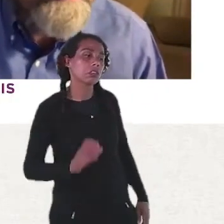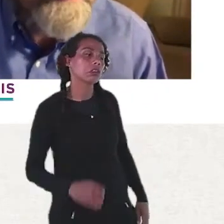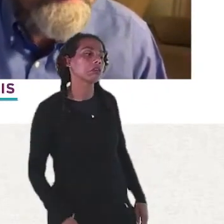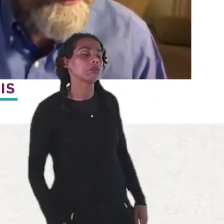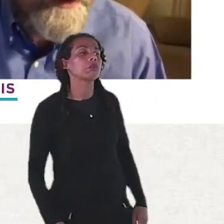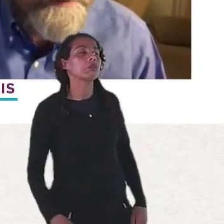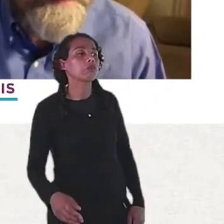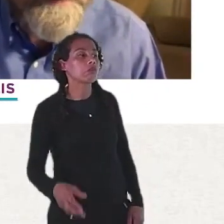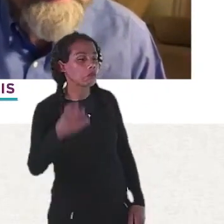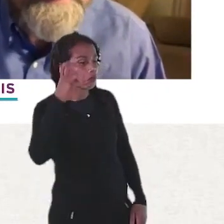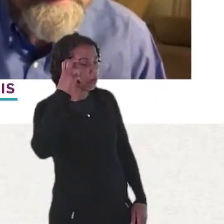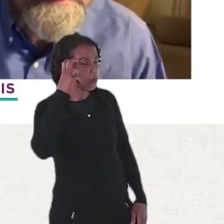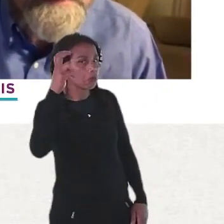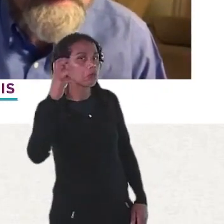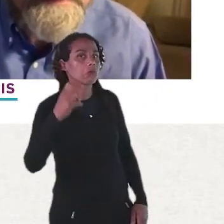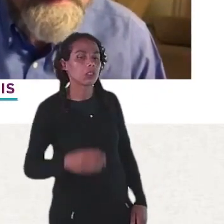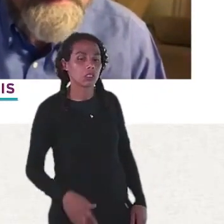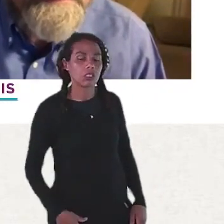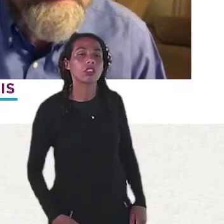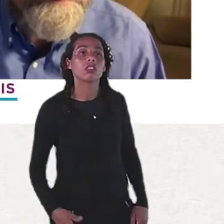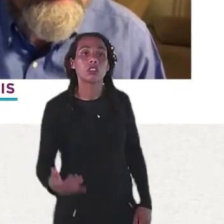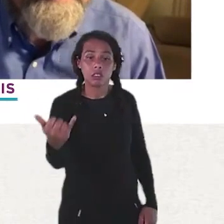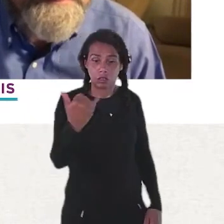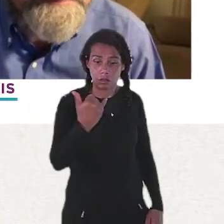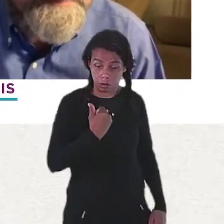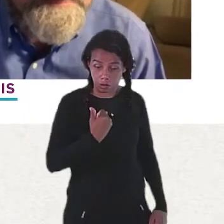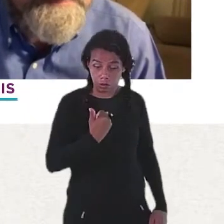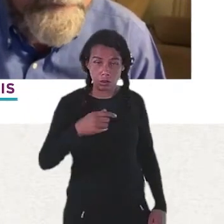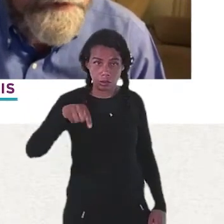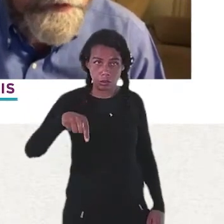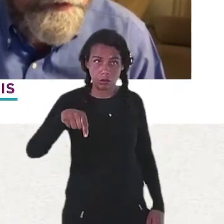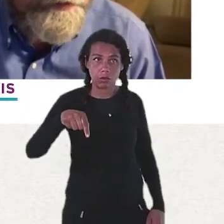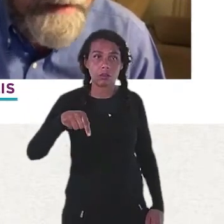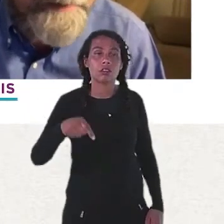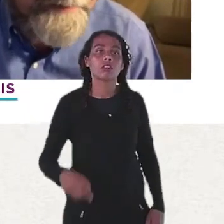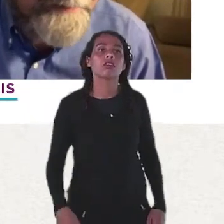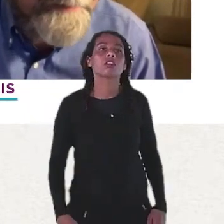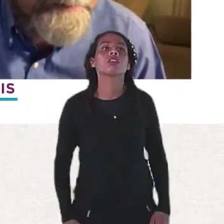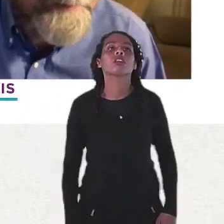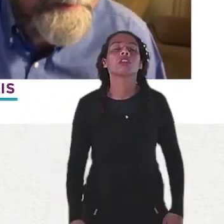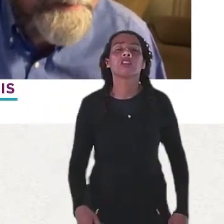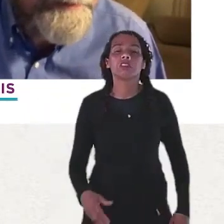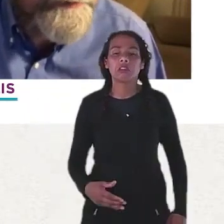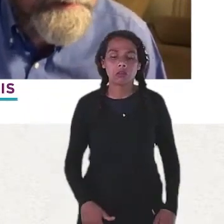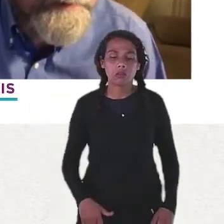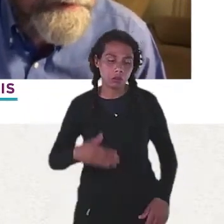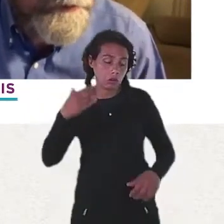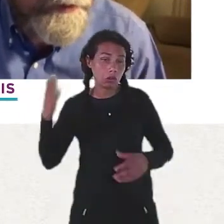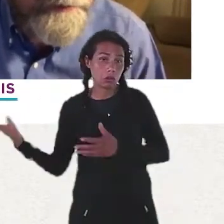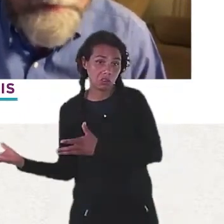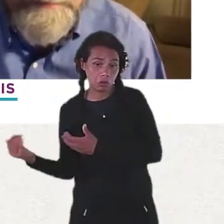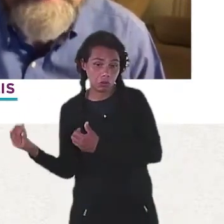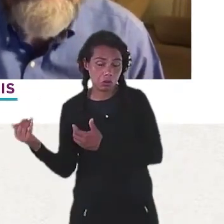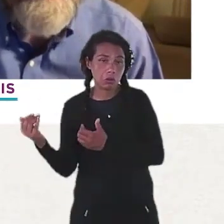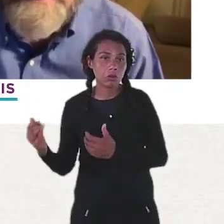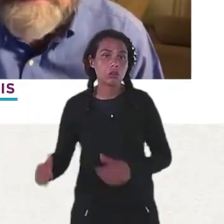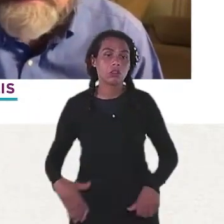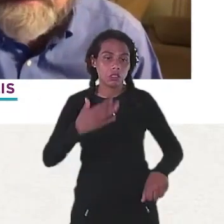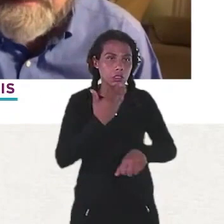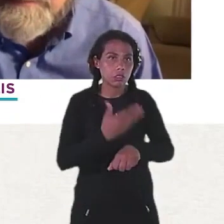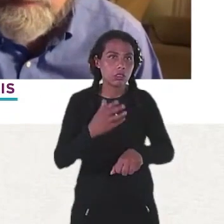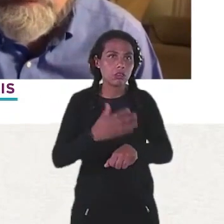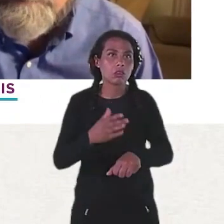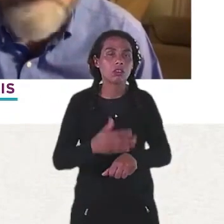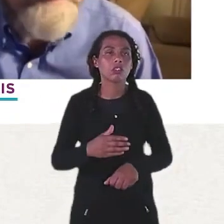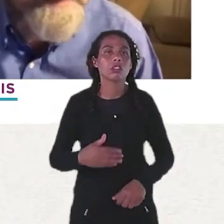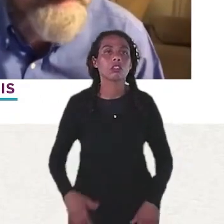treino jovens para serem aqueles especialistas que sabem tudo do nada. Eu treino jovens para ser